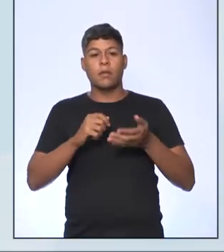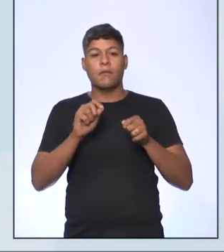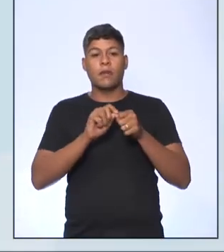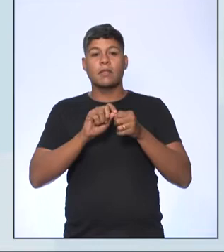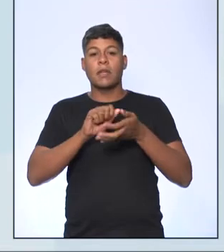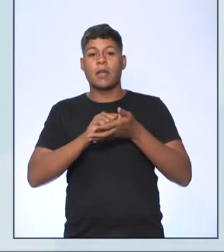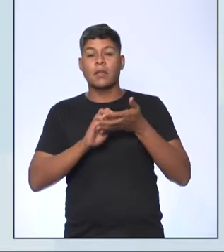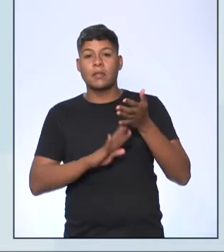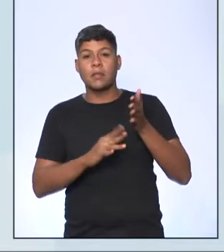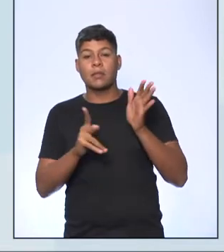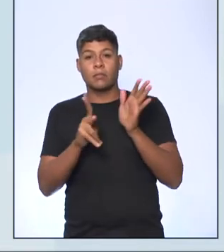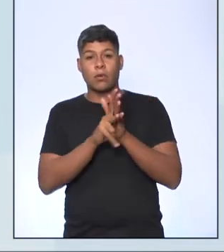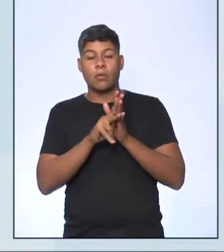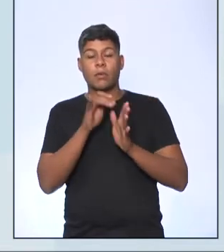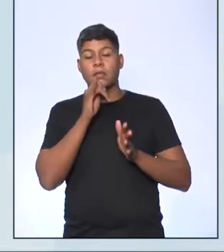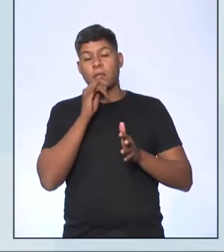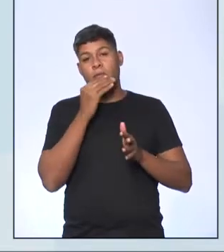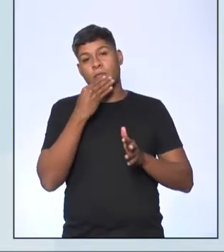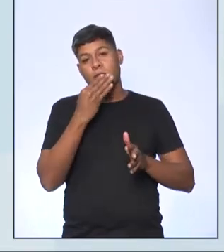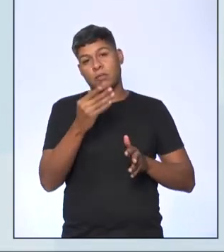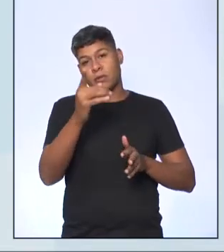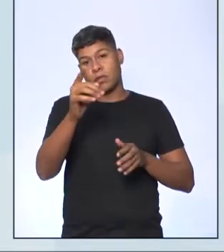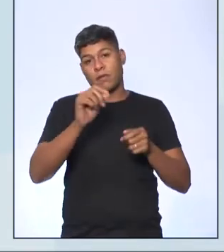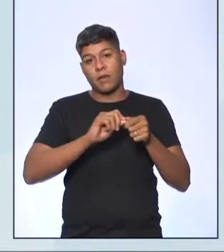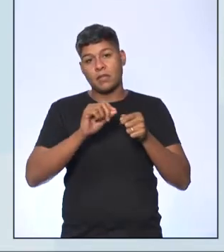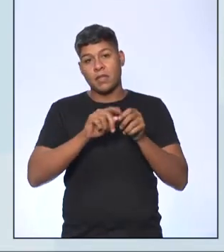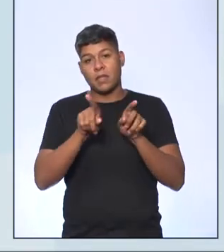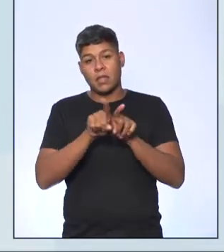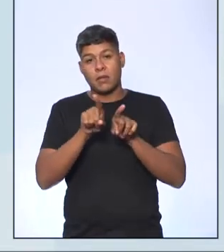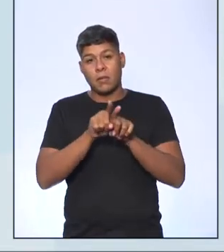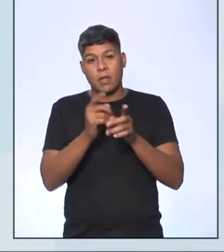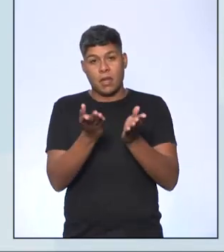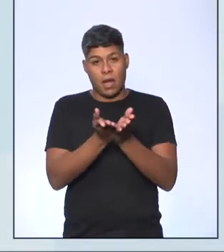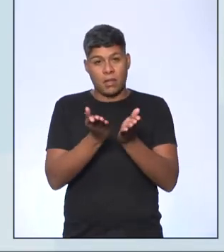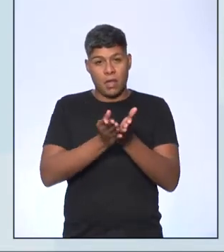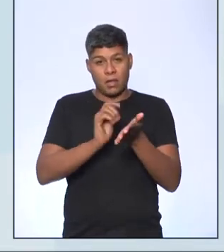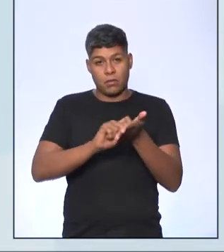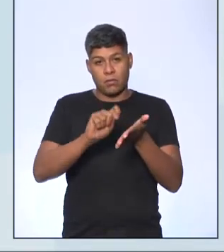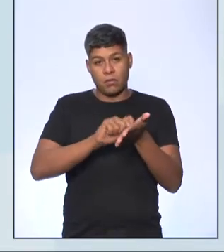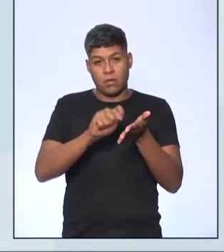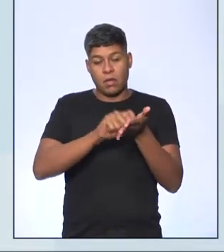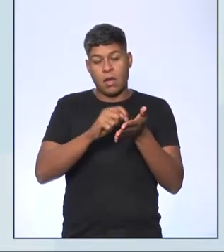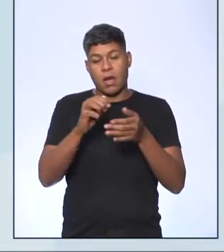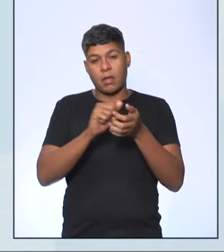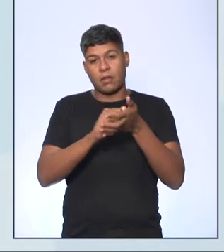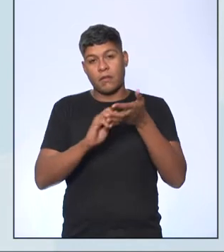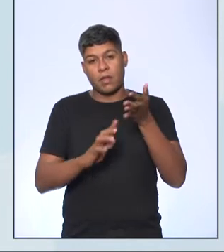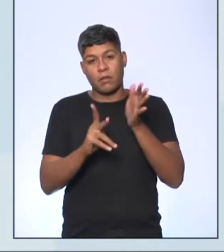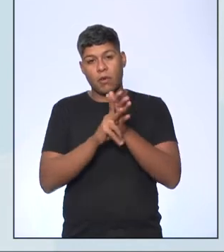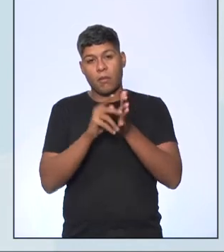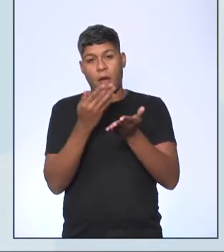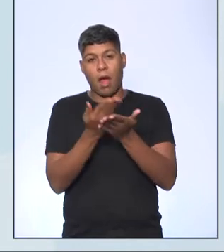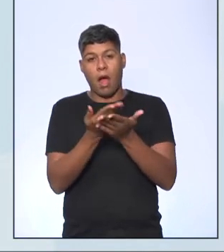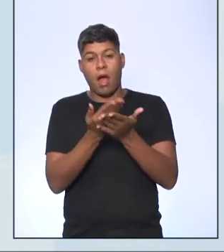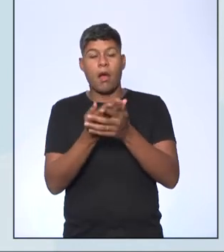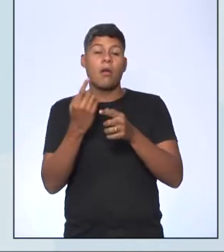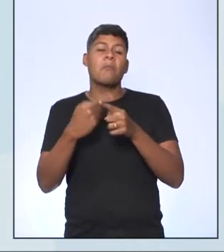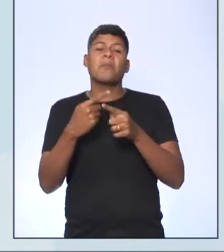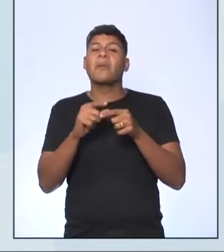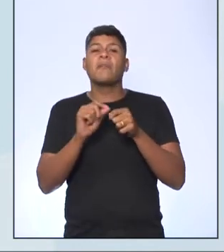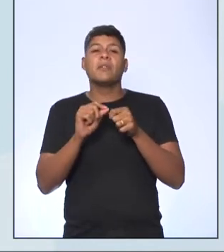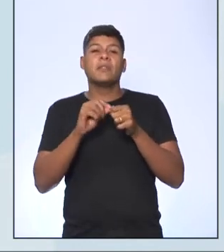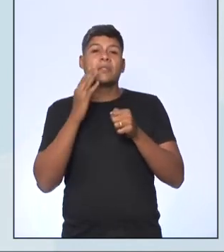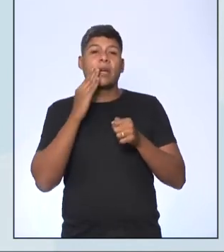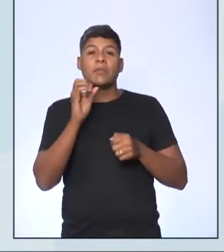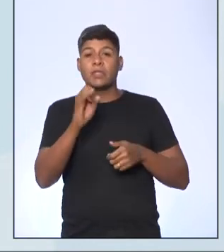atividades propostas. Então, eu vou pedir para vocês fazerem também nesse caderno, no seu caderno, as atividades da aula. Por que fazer? Porque se o